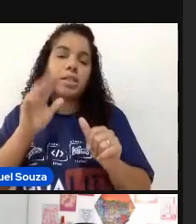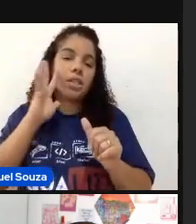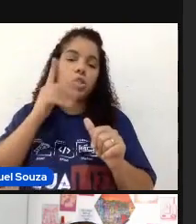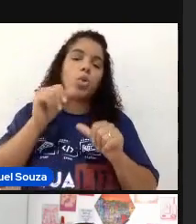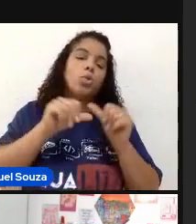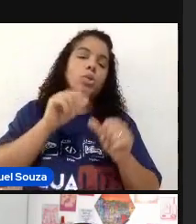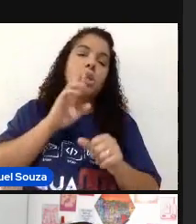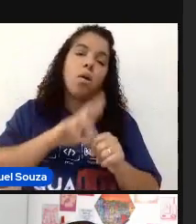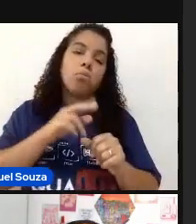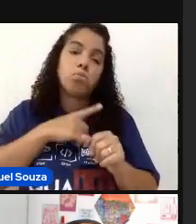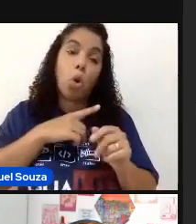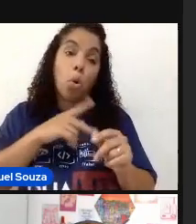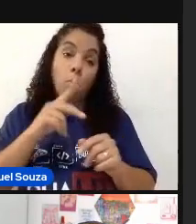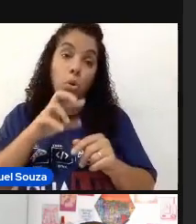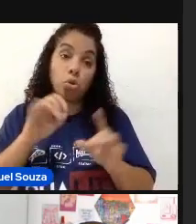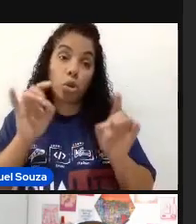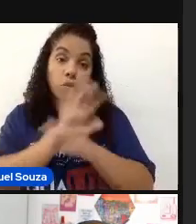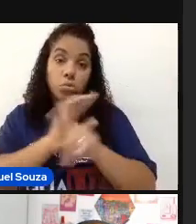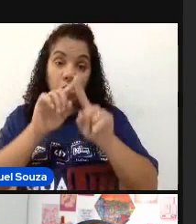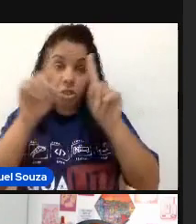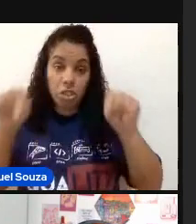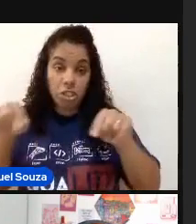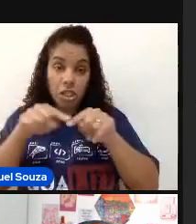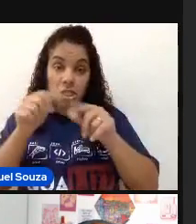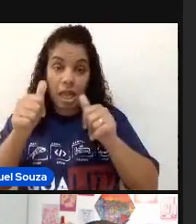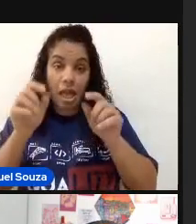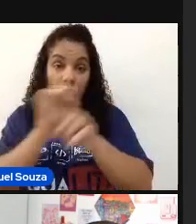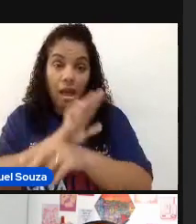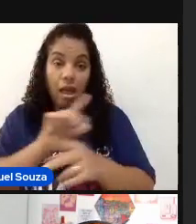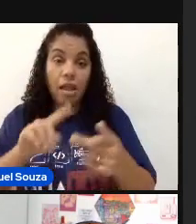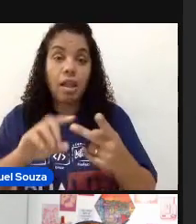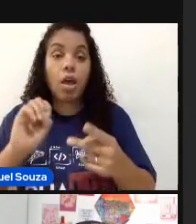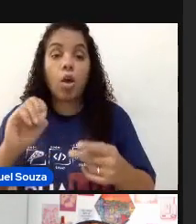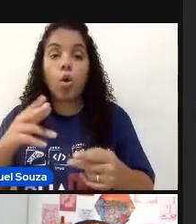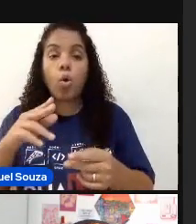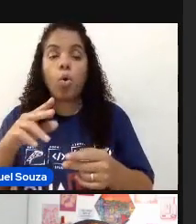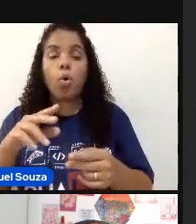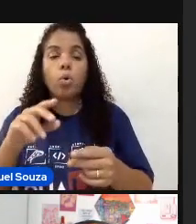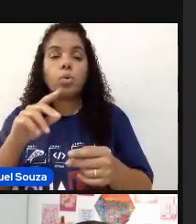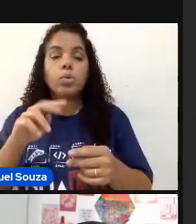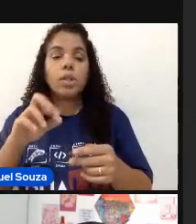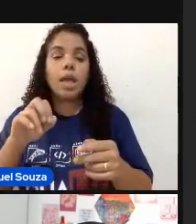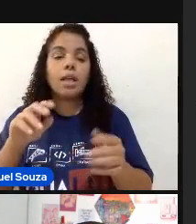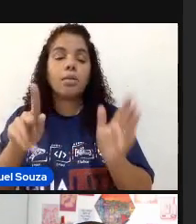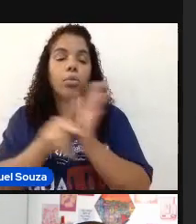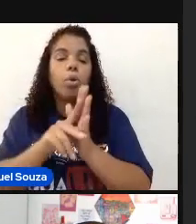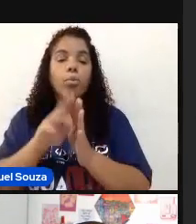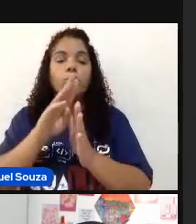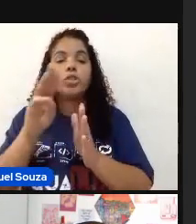com um protótipo de tela, ou de tela de app, ou